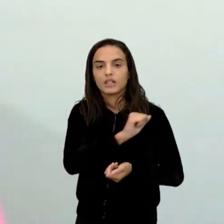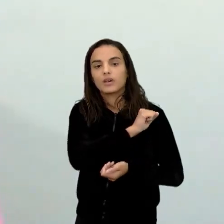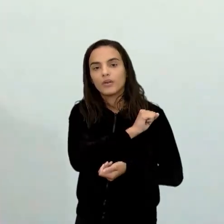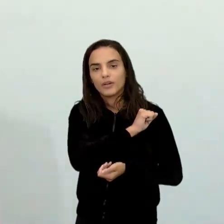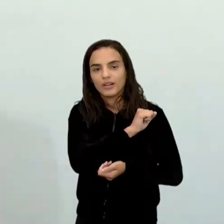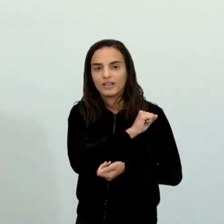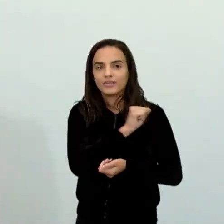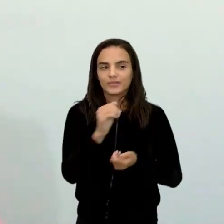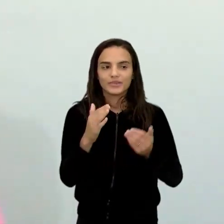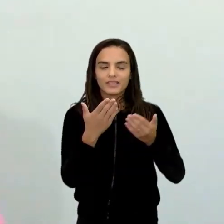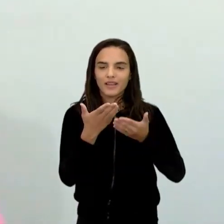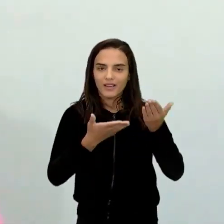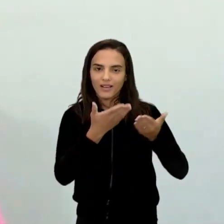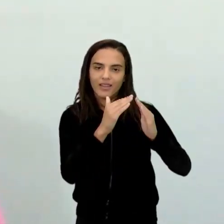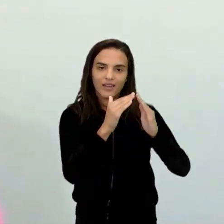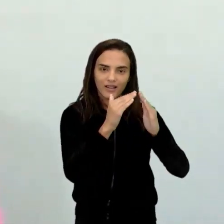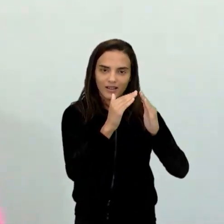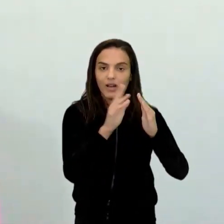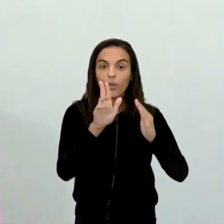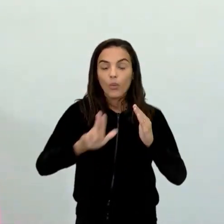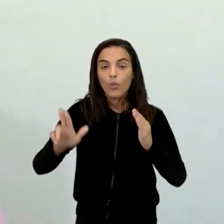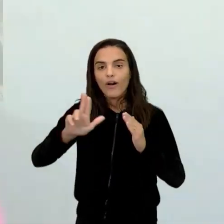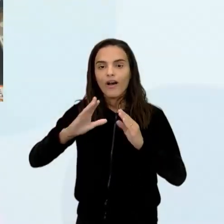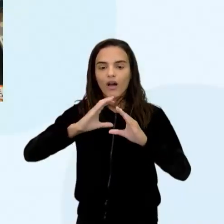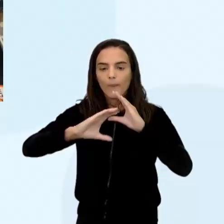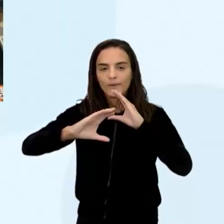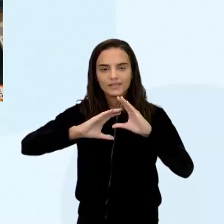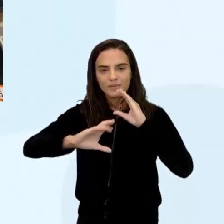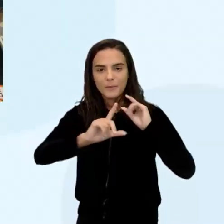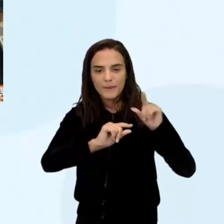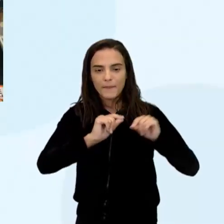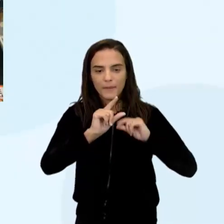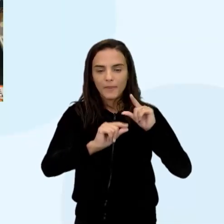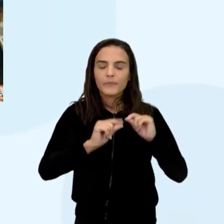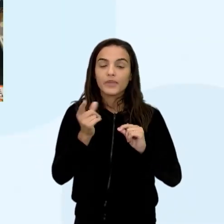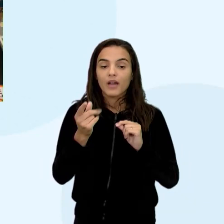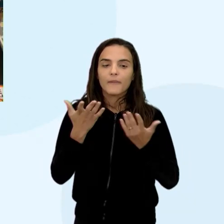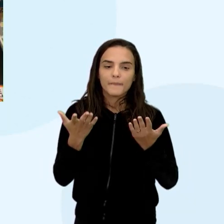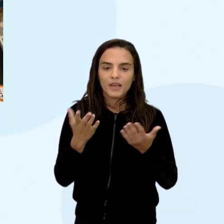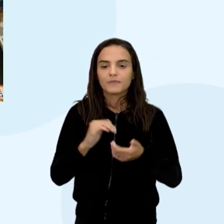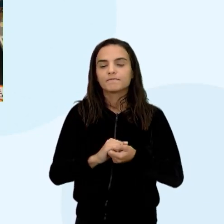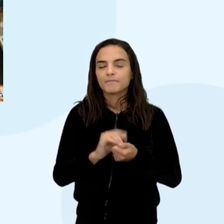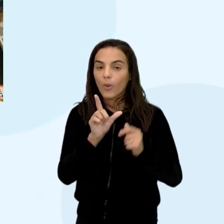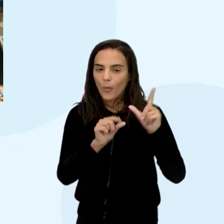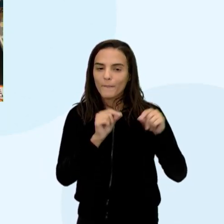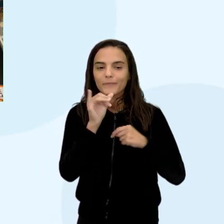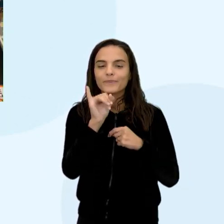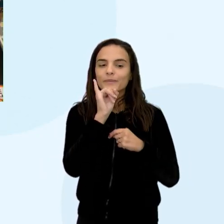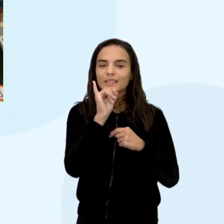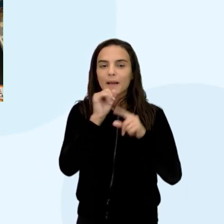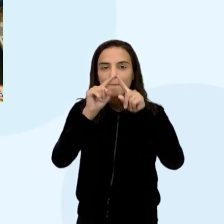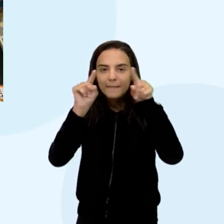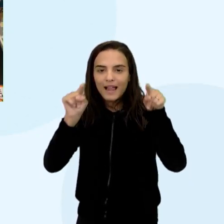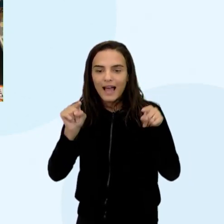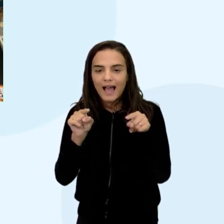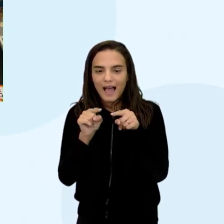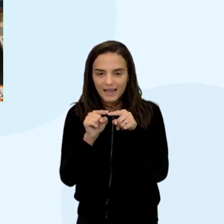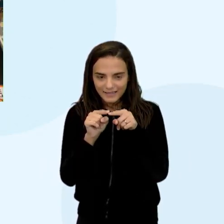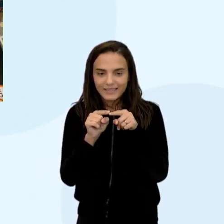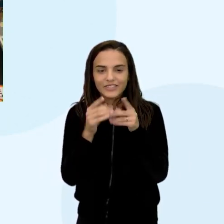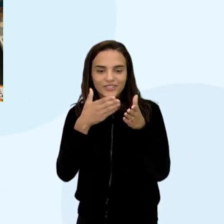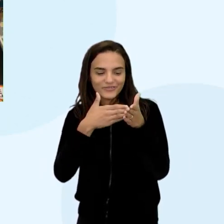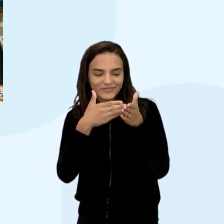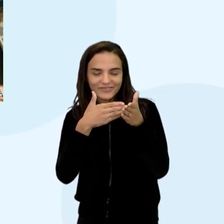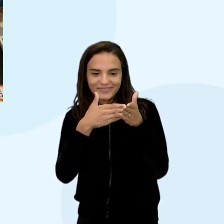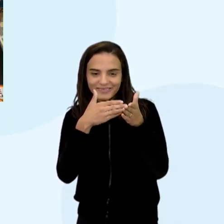de atendimento domiciliar, usando a comunicação alternativa, justamente para a escolha, com a placa de apoio de livre